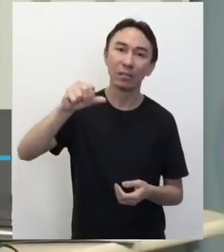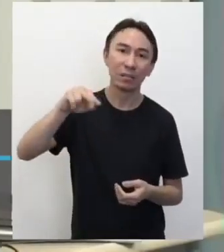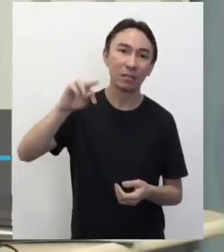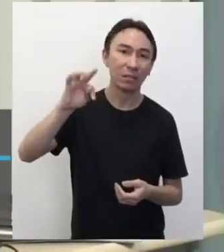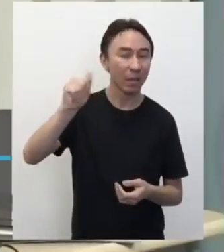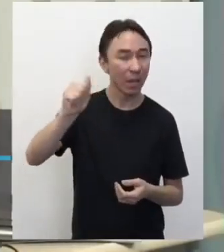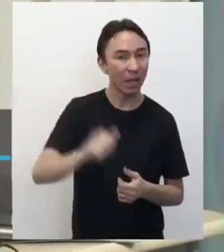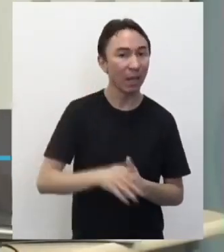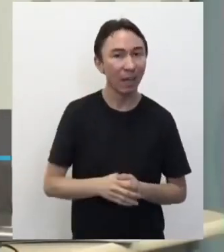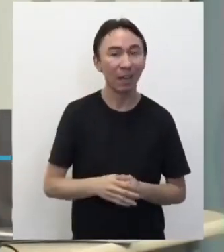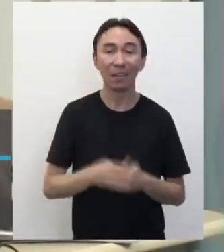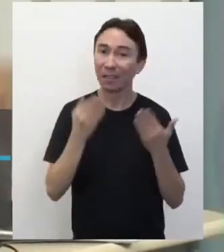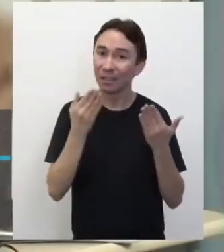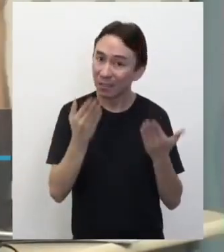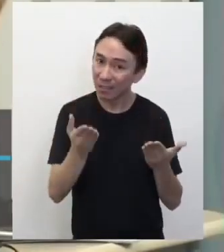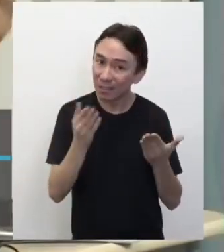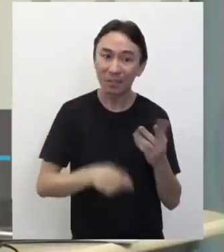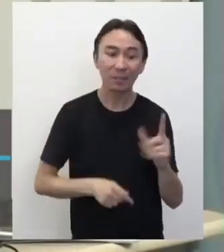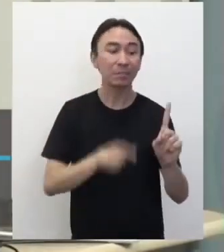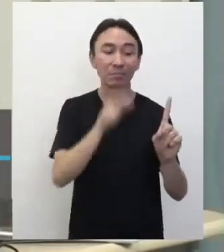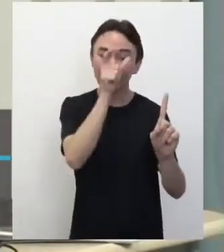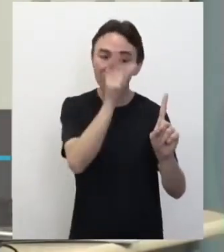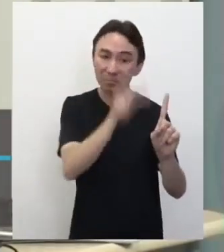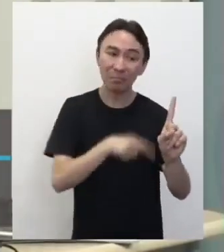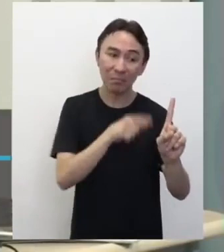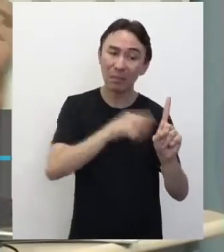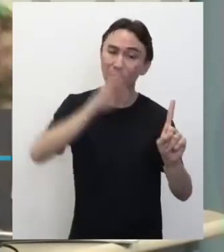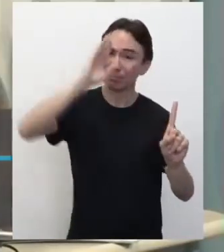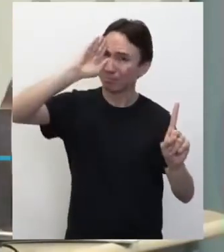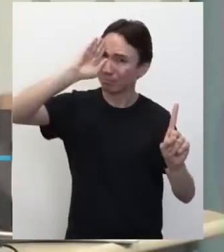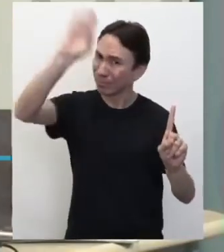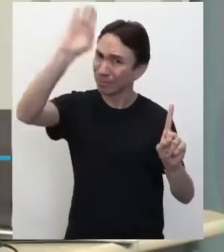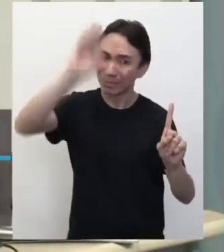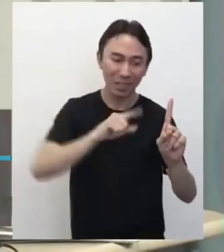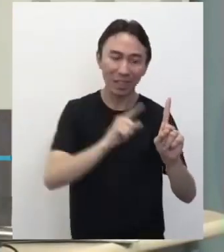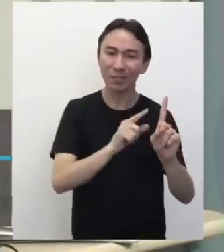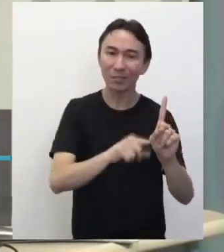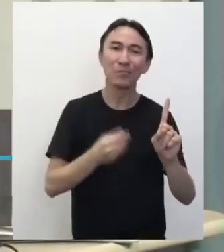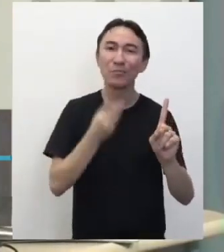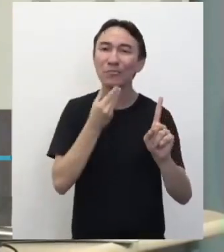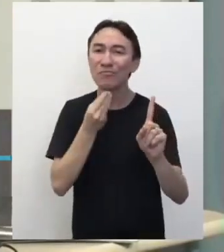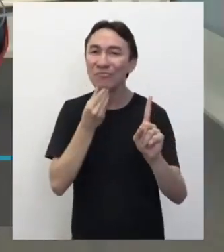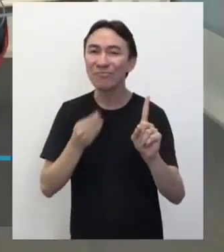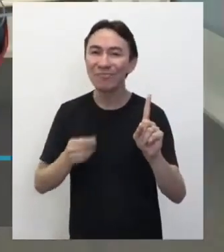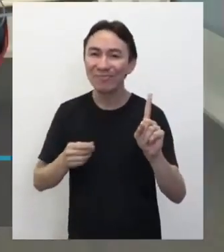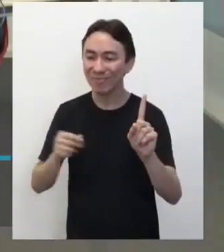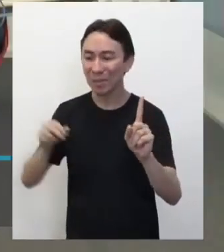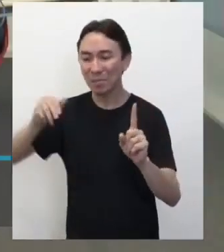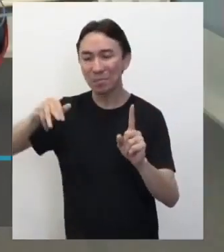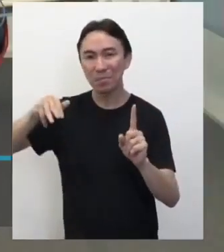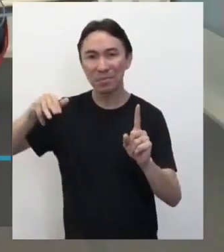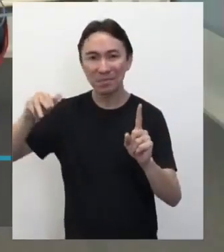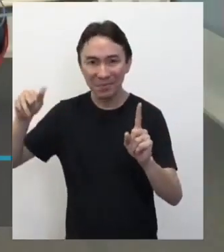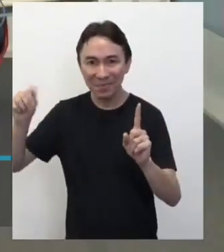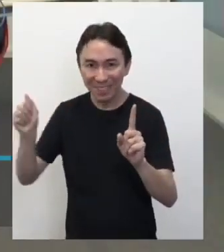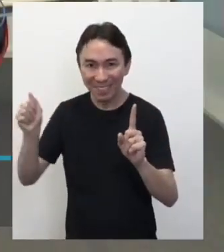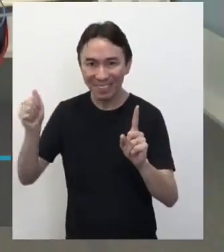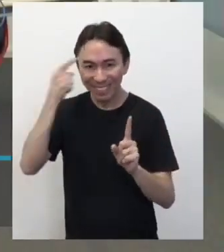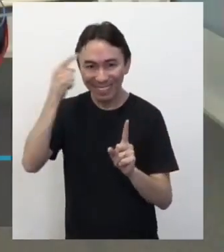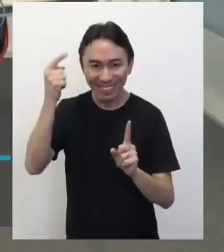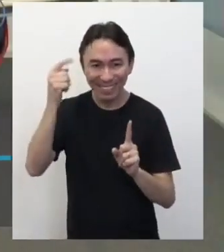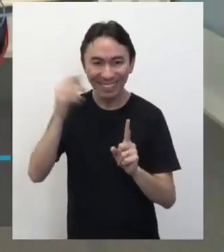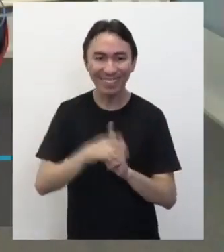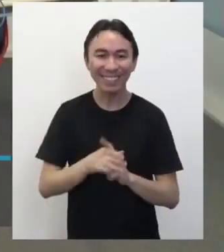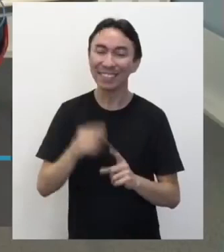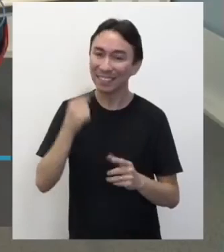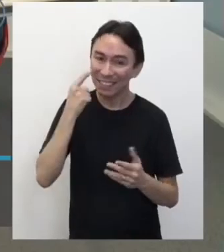Bacamarte, que é a personagem principal do livro do Machado de Assis. Até e aí por isso ela brinca, né? Com a loucura da questão do